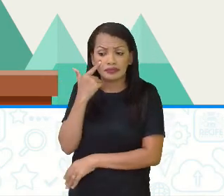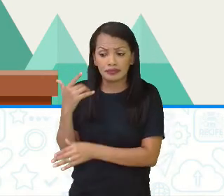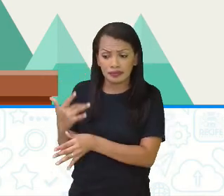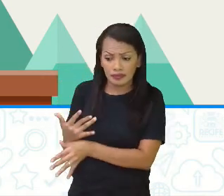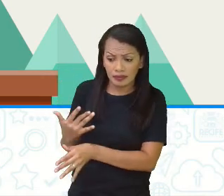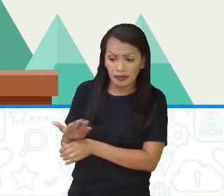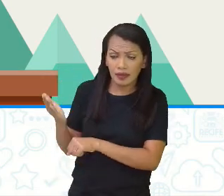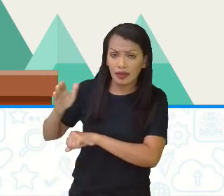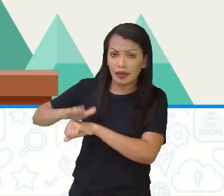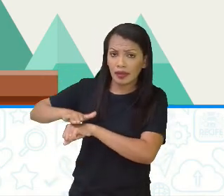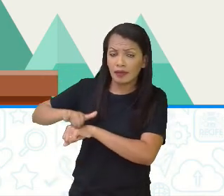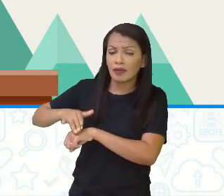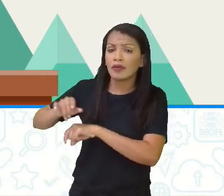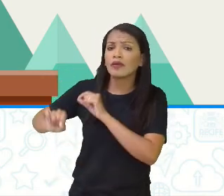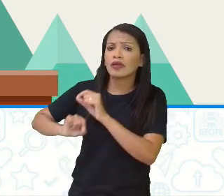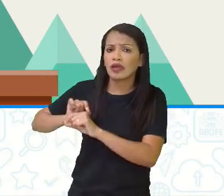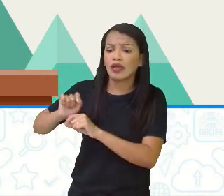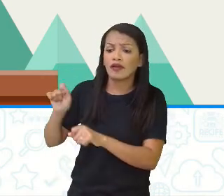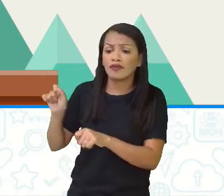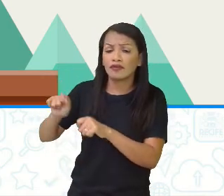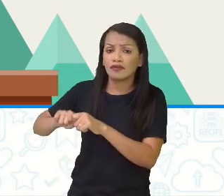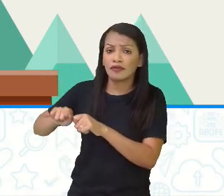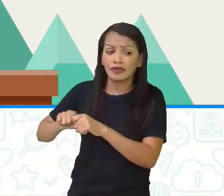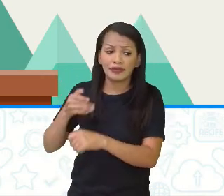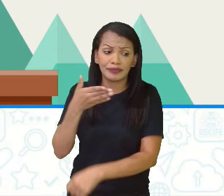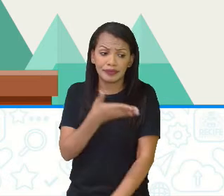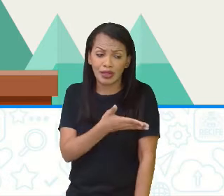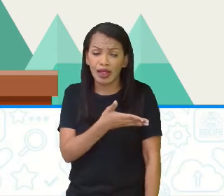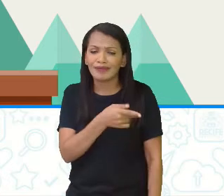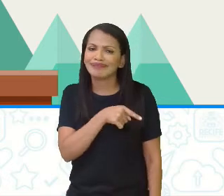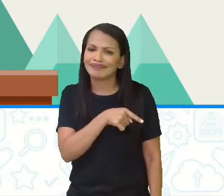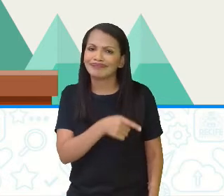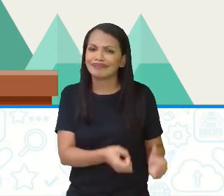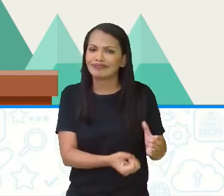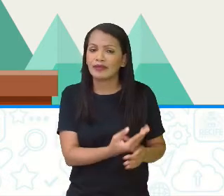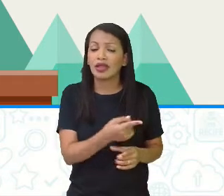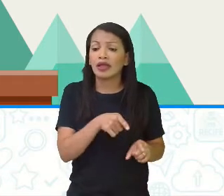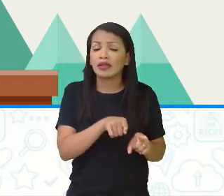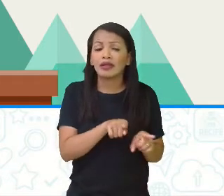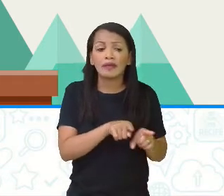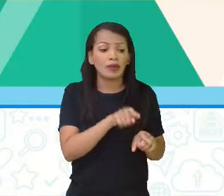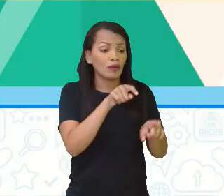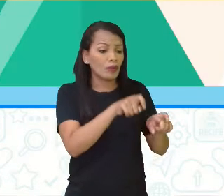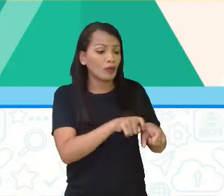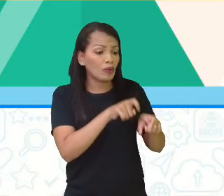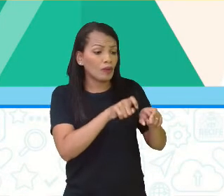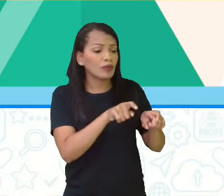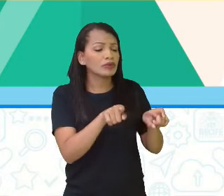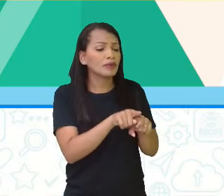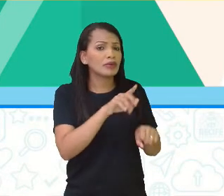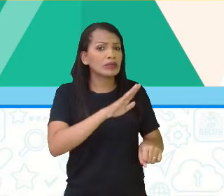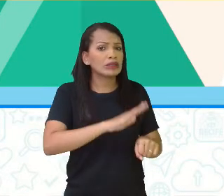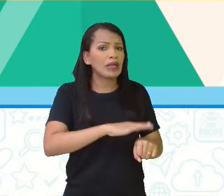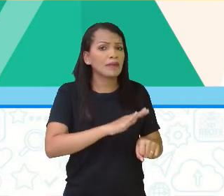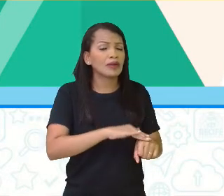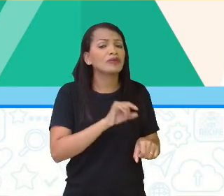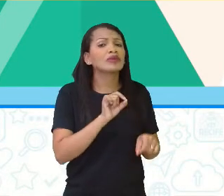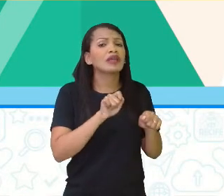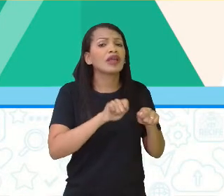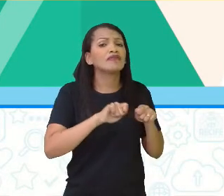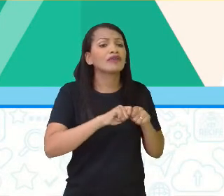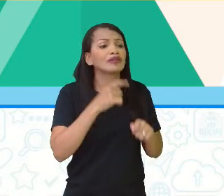cidade depende do que é produzido no campo. E o campo, por sua vez, depende do que é produzido na cidade.